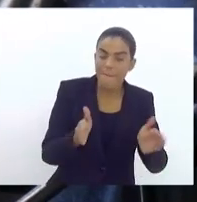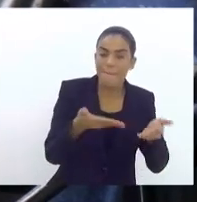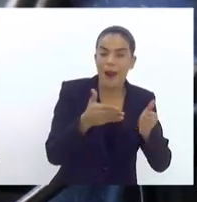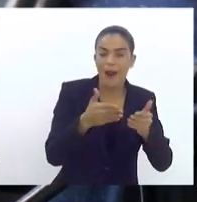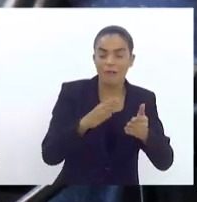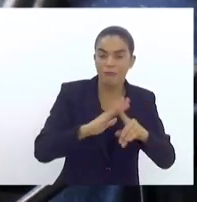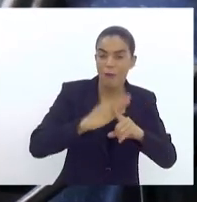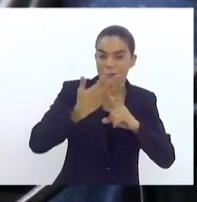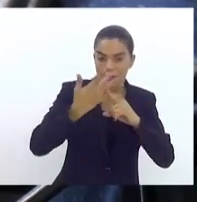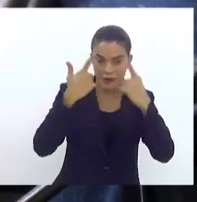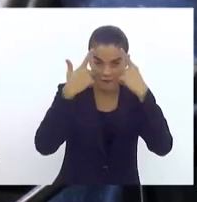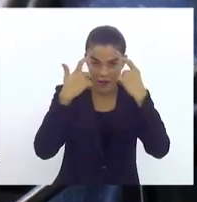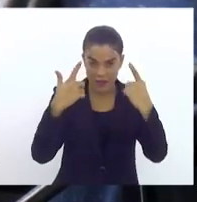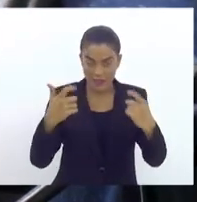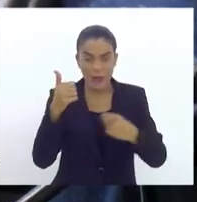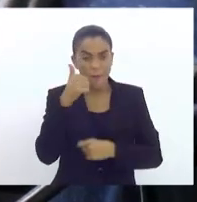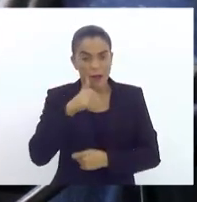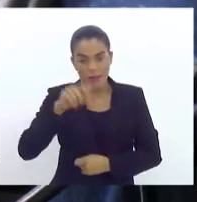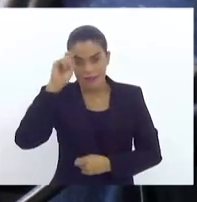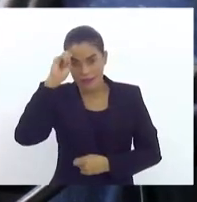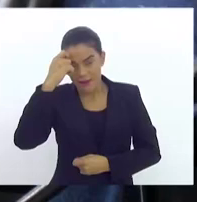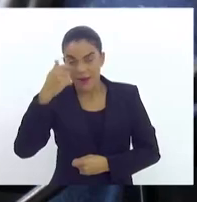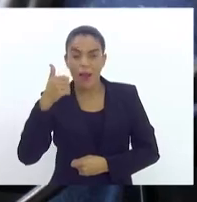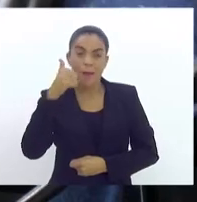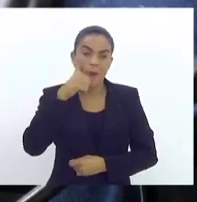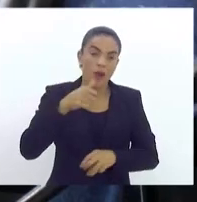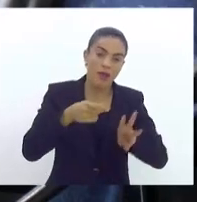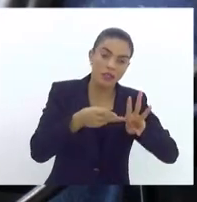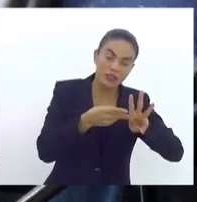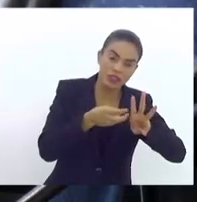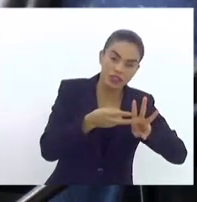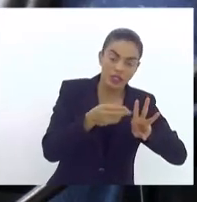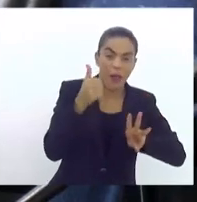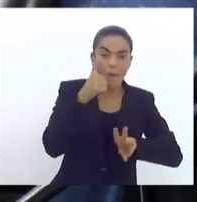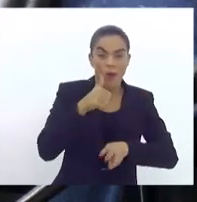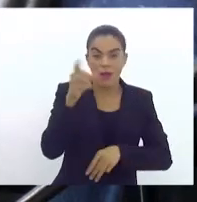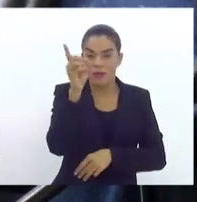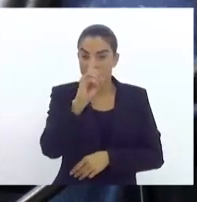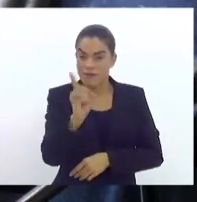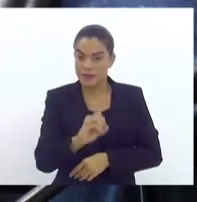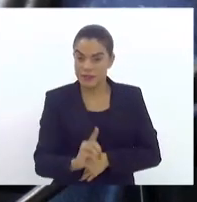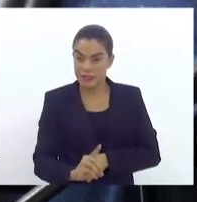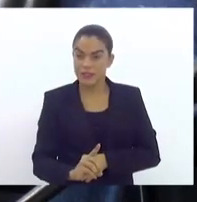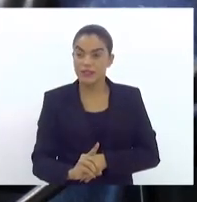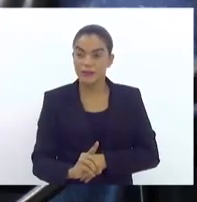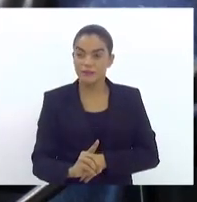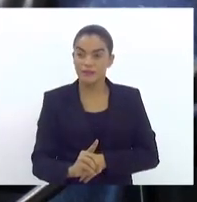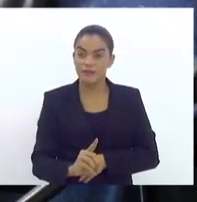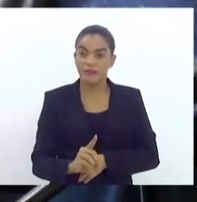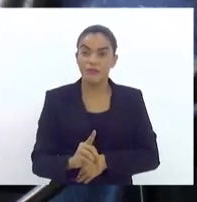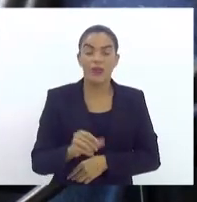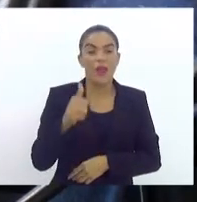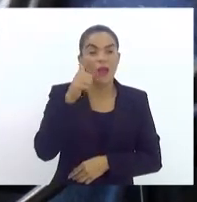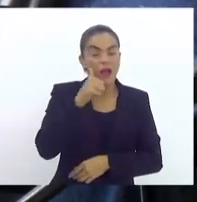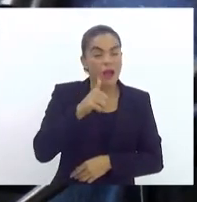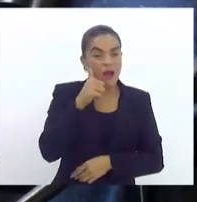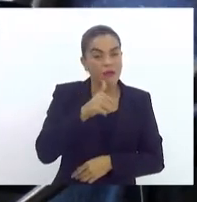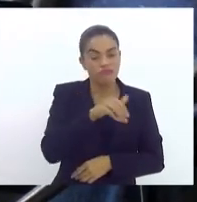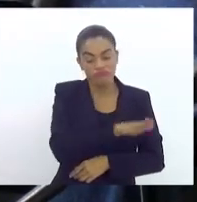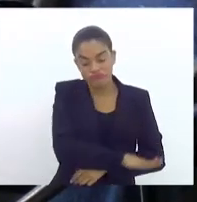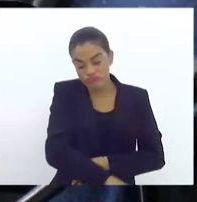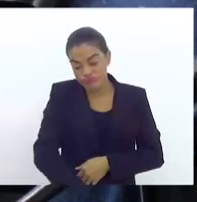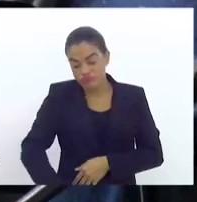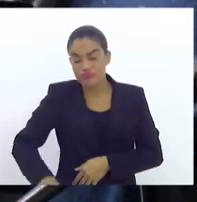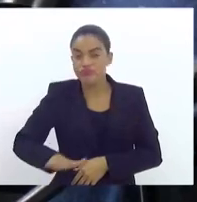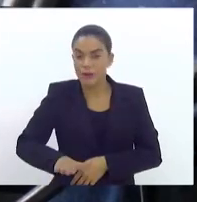violência a mulher negra a mulher indígena a mulher deficiente a infância são